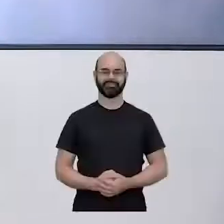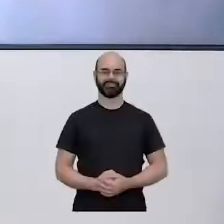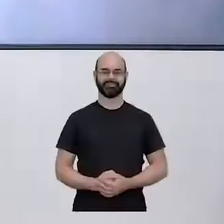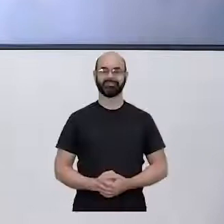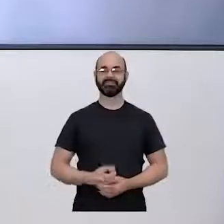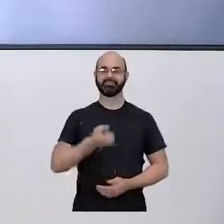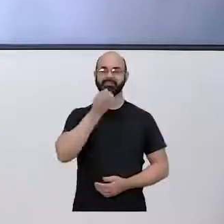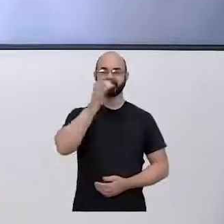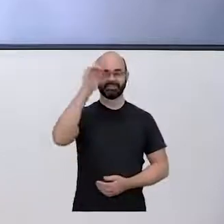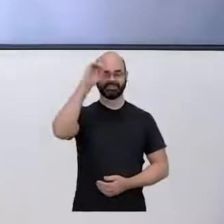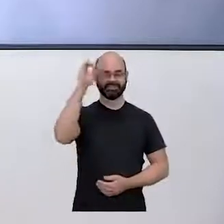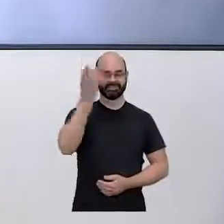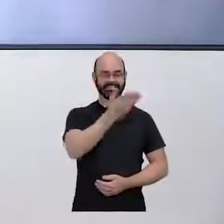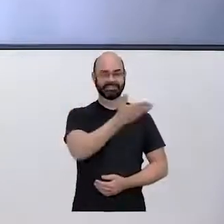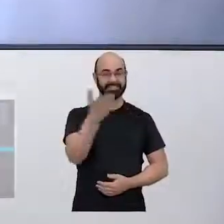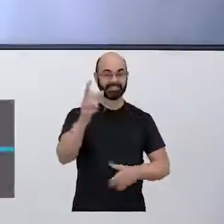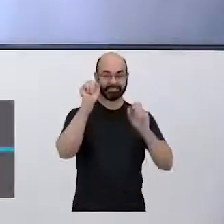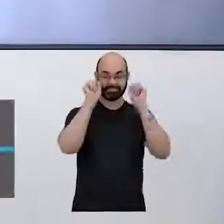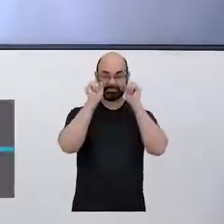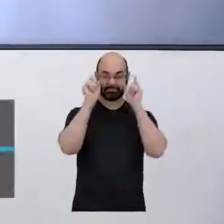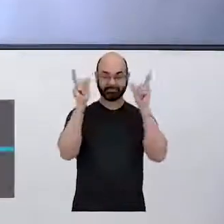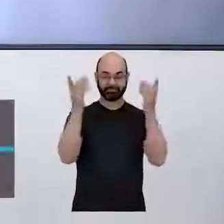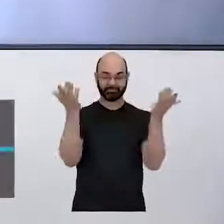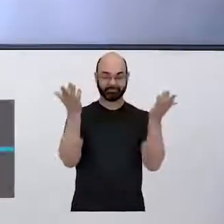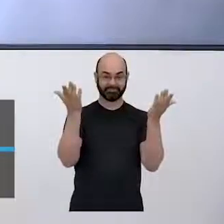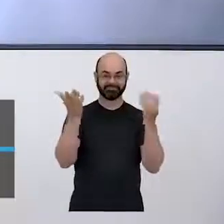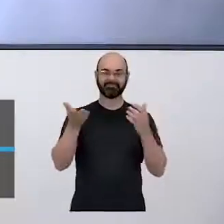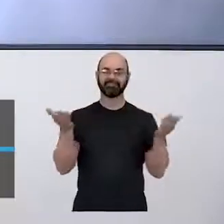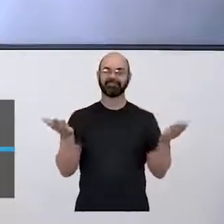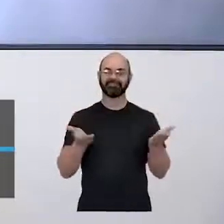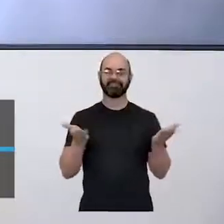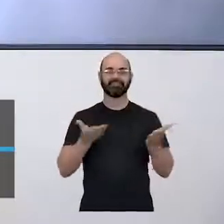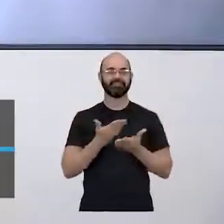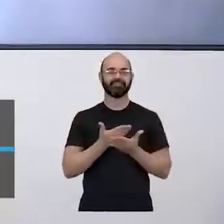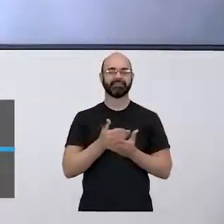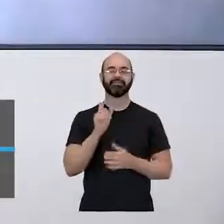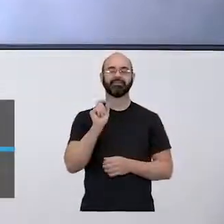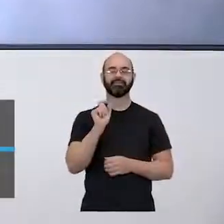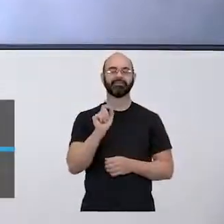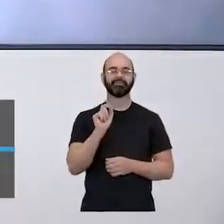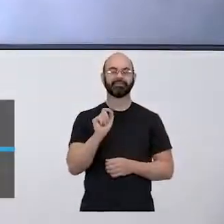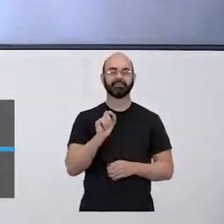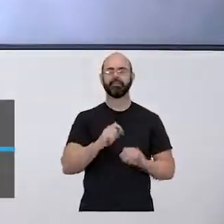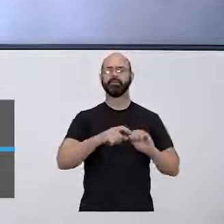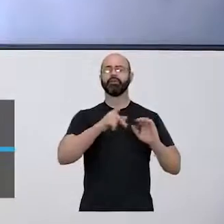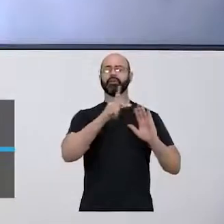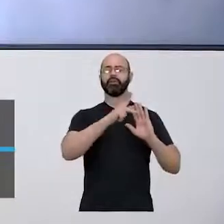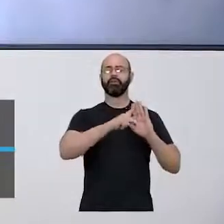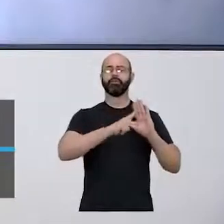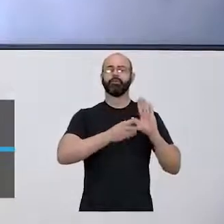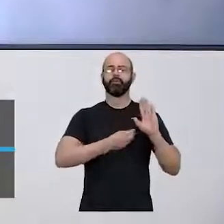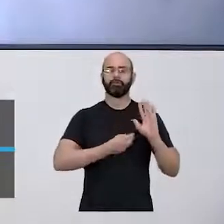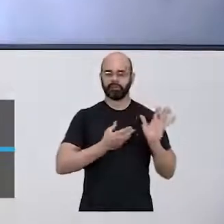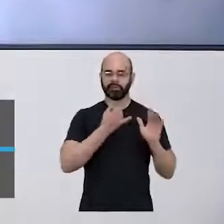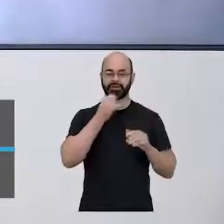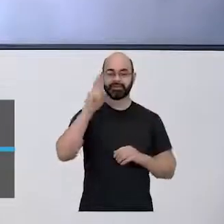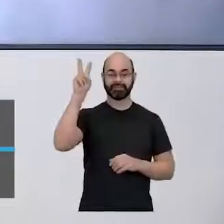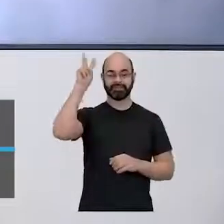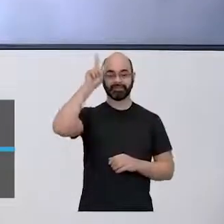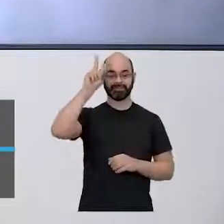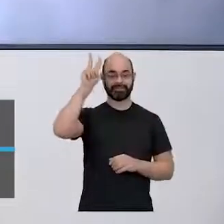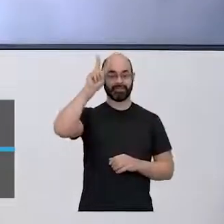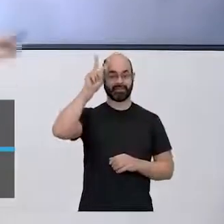Bom dia, pessoal! Acorda aí que agora é aula do que mesmo? É de